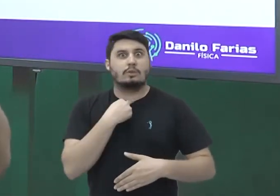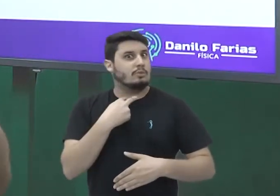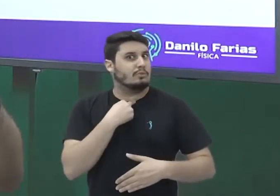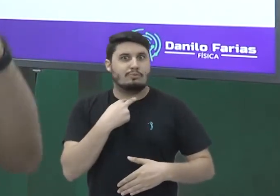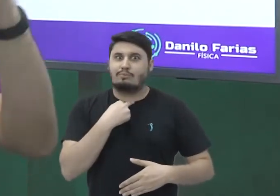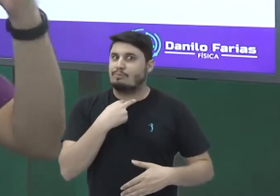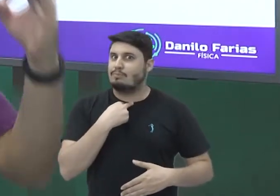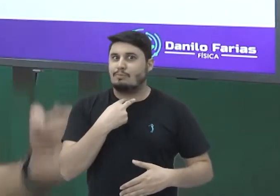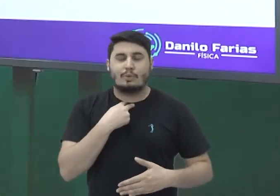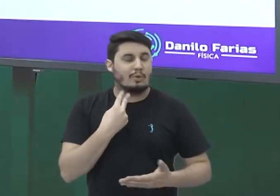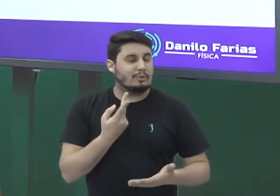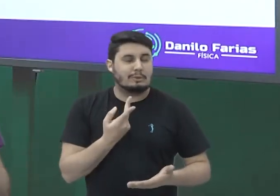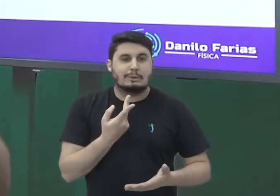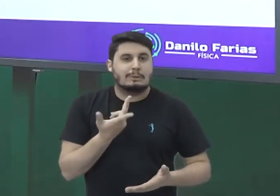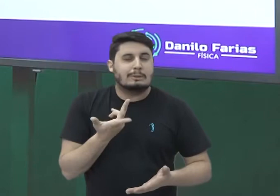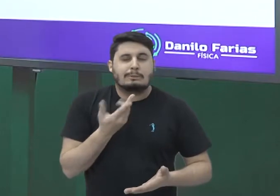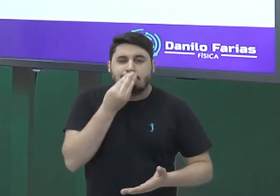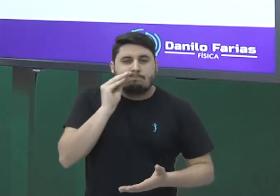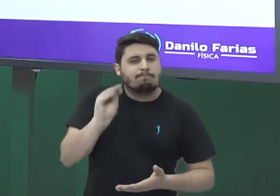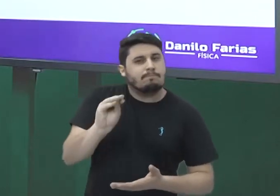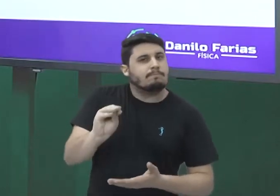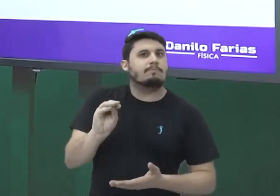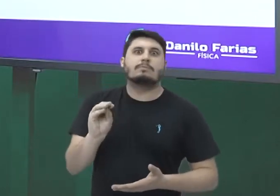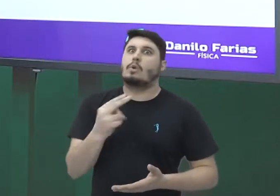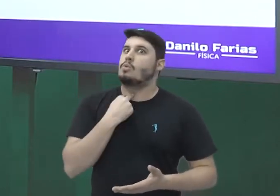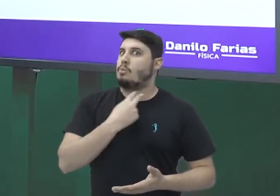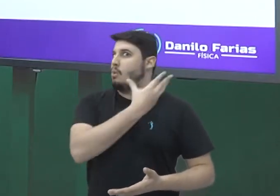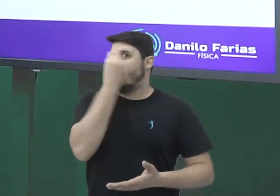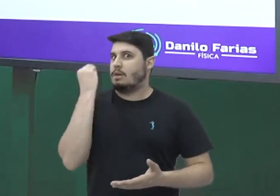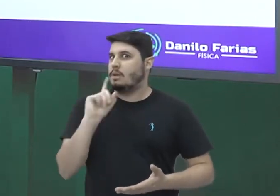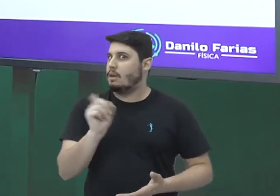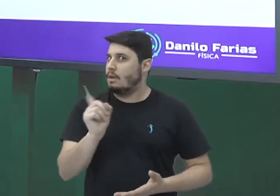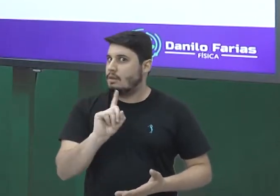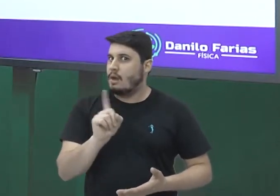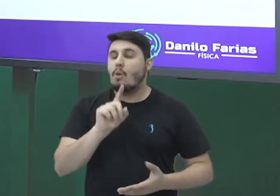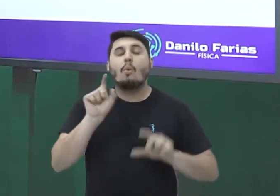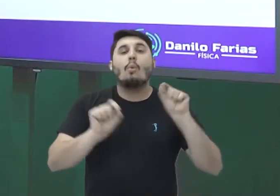trabalhar de forma alguma, tu não pode se esquecer.